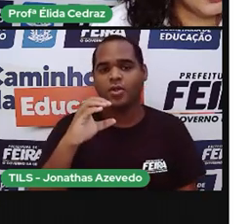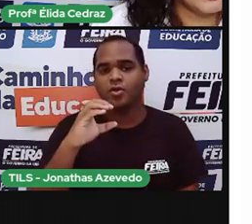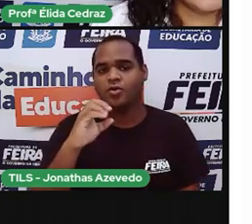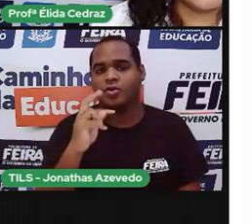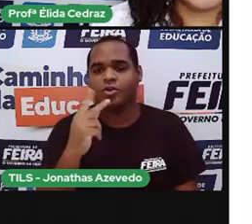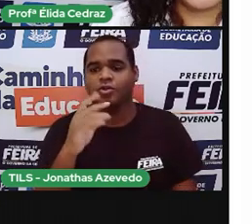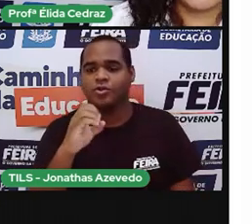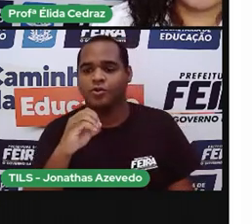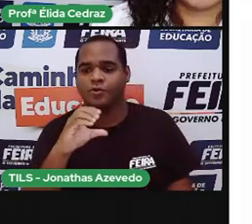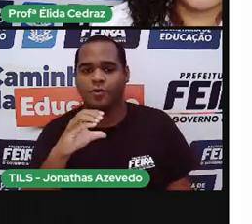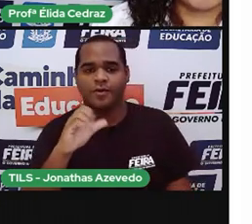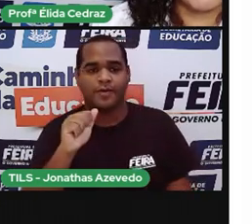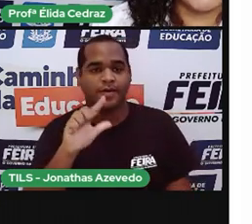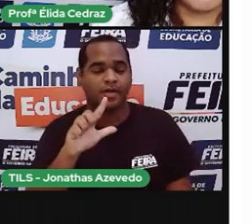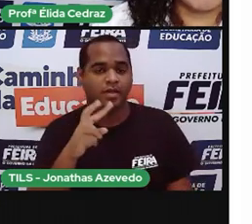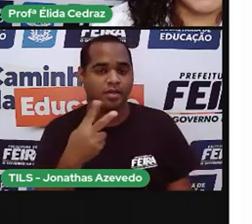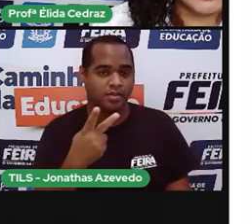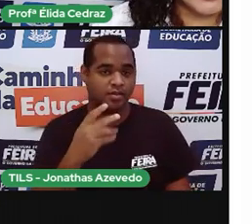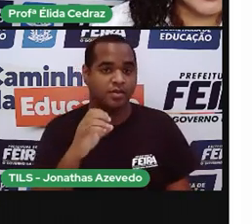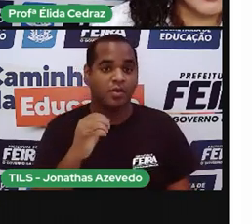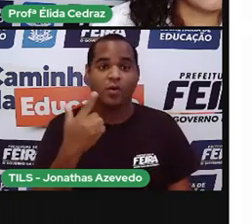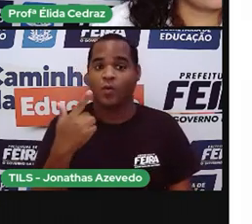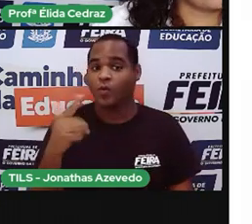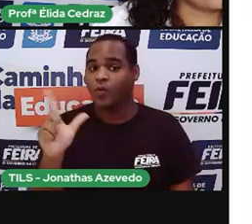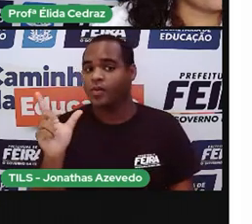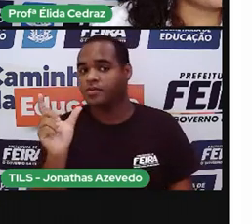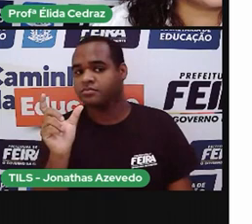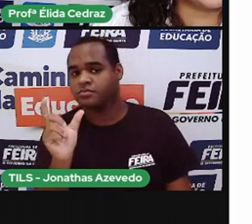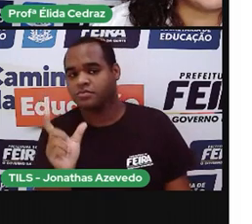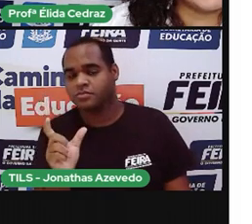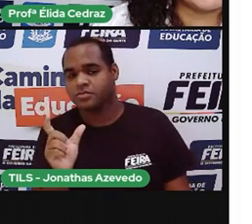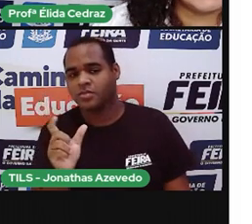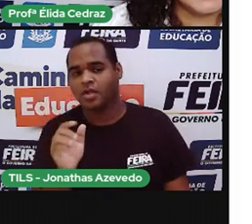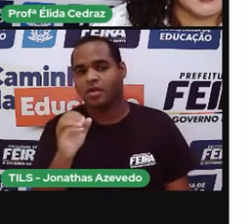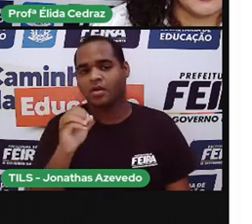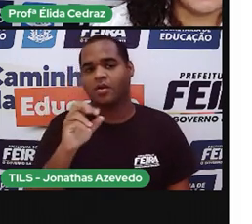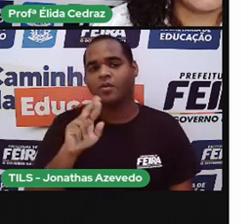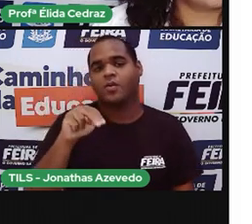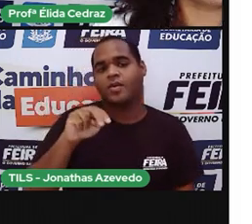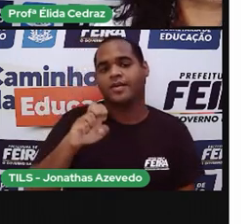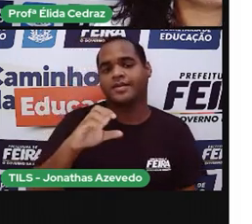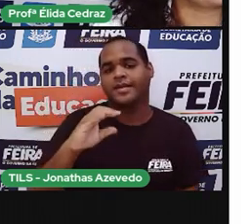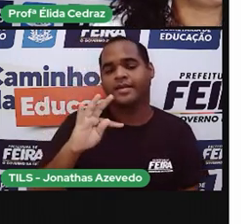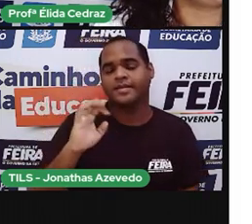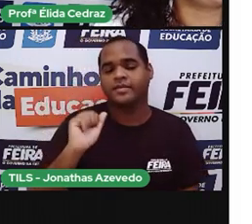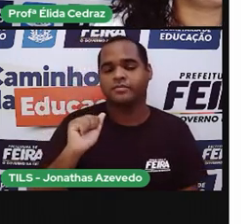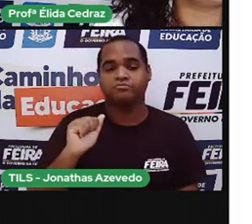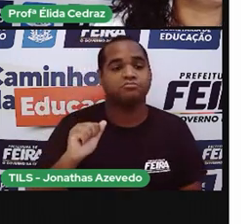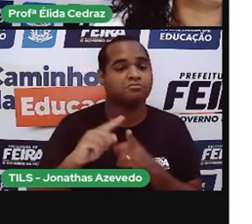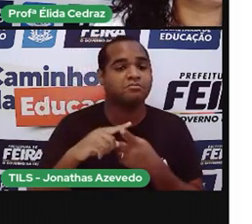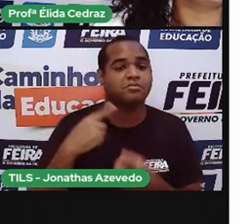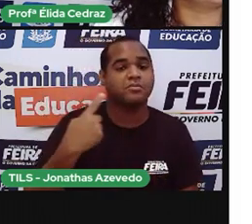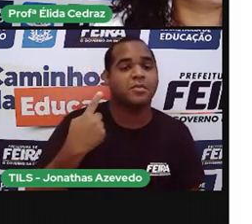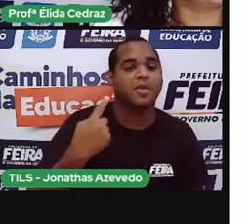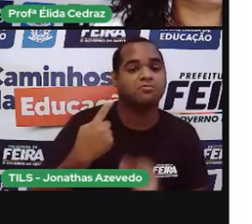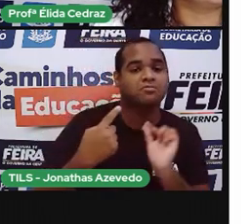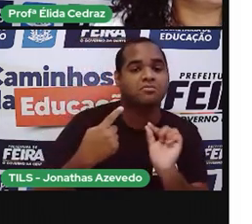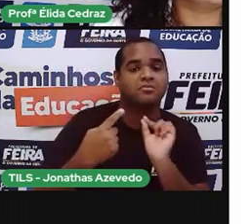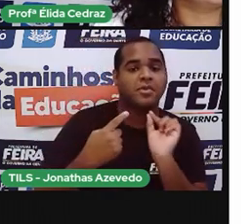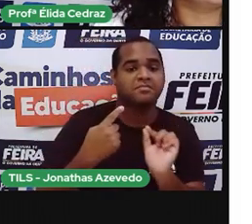chocalho. E a outra palavrinha é corneta. Qual será a primeira?